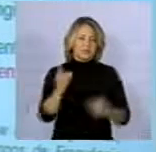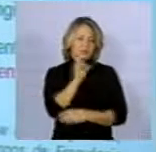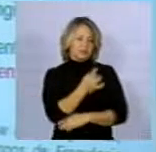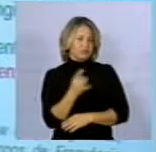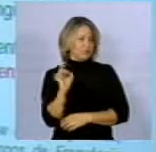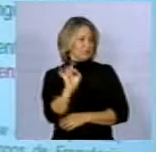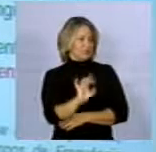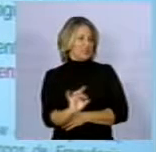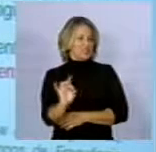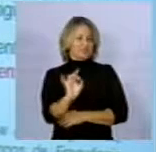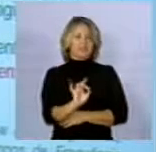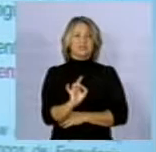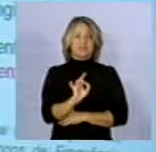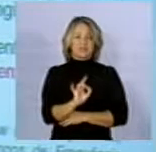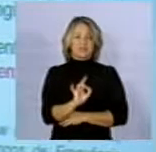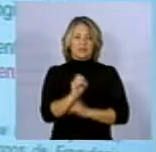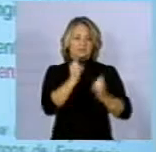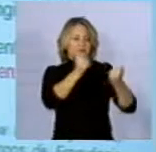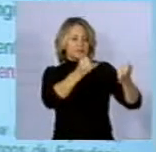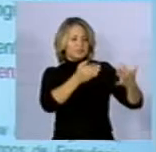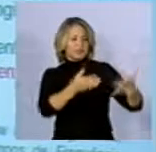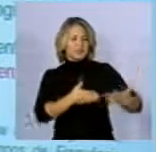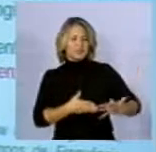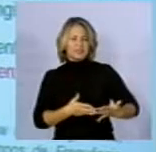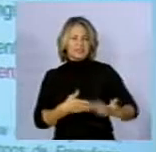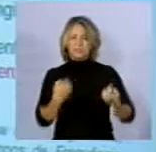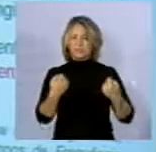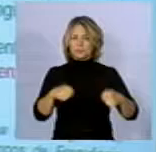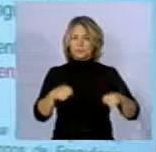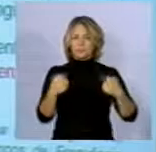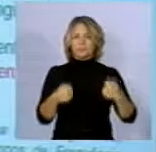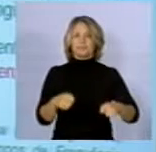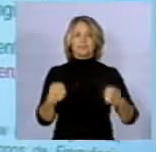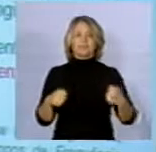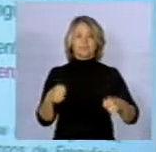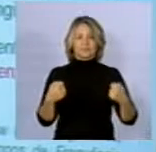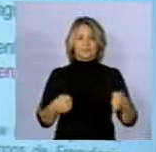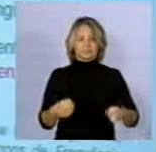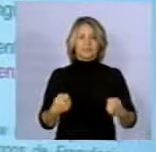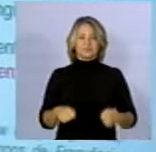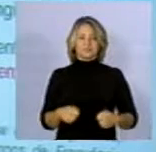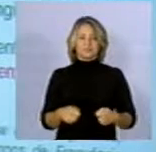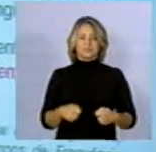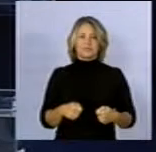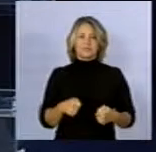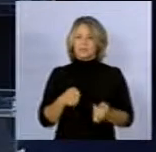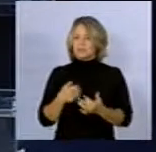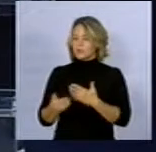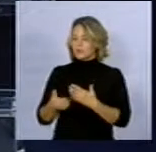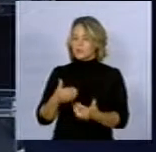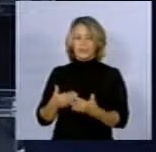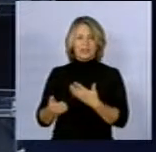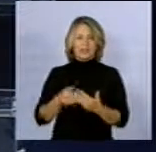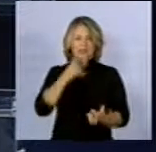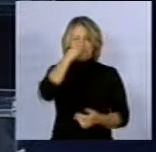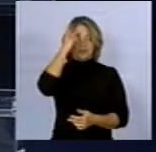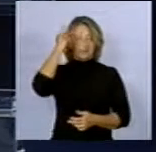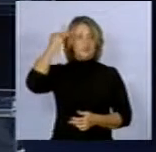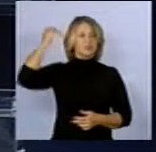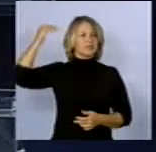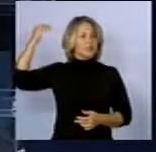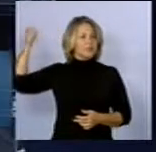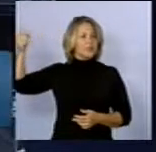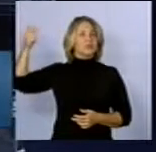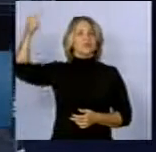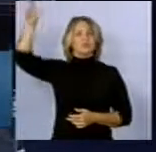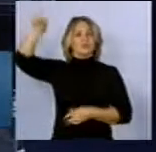apenas um input necessário para qualquer autoridade nacional e